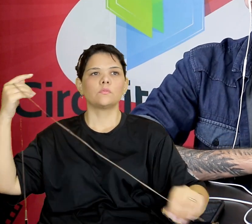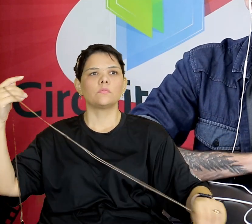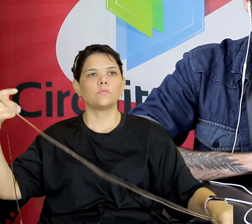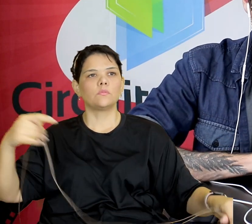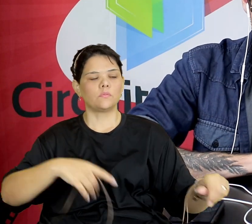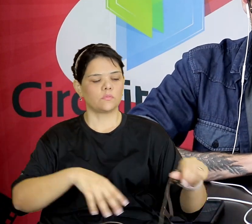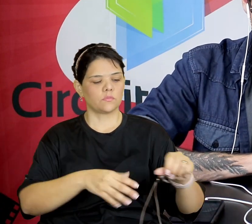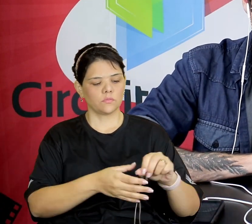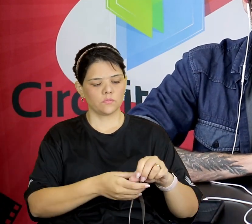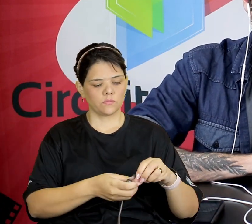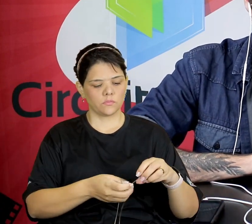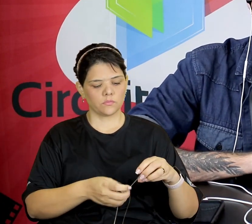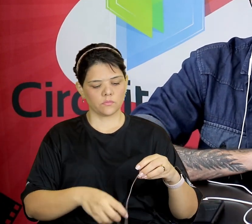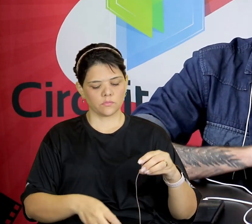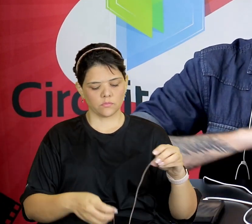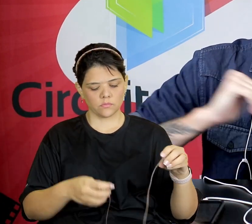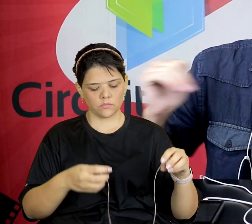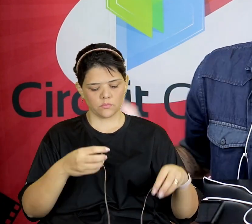Tá.